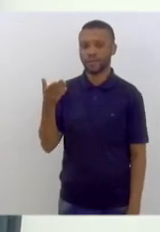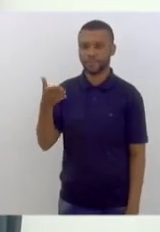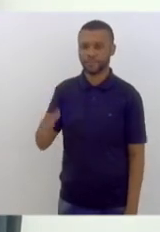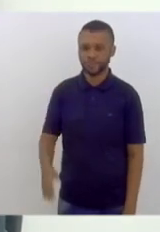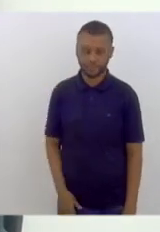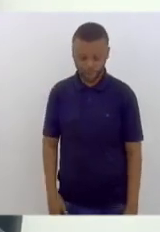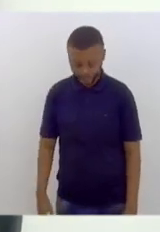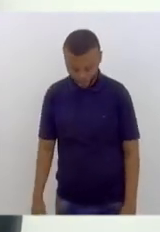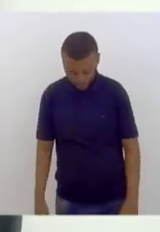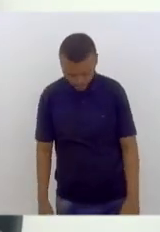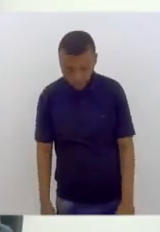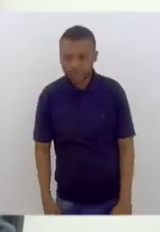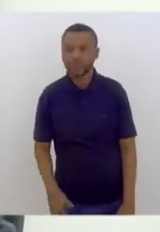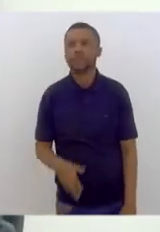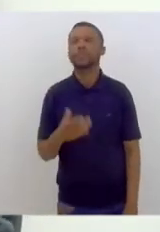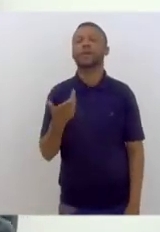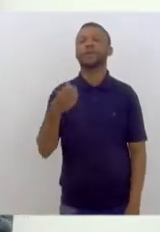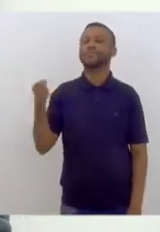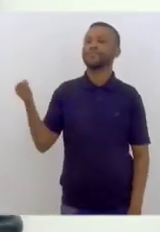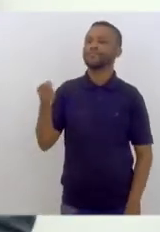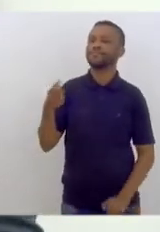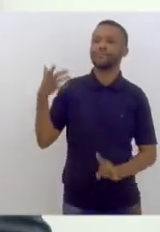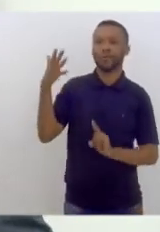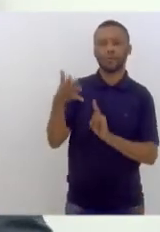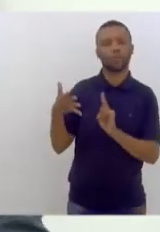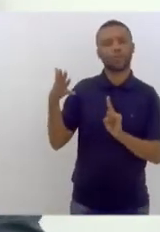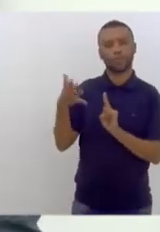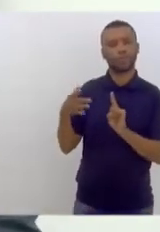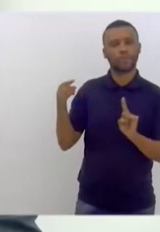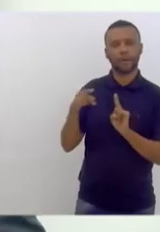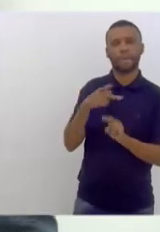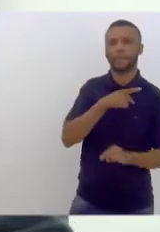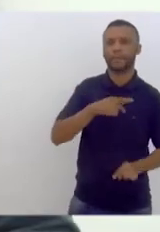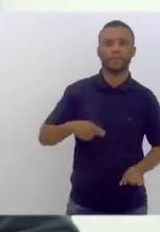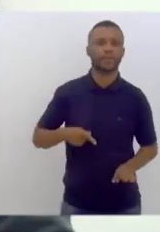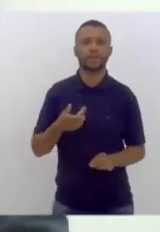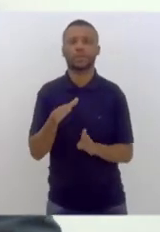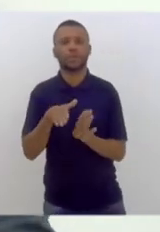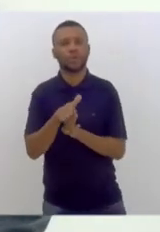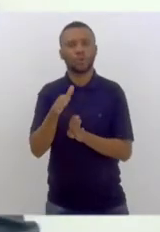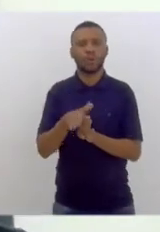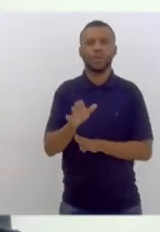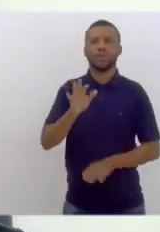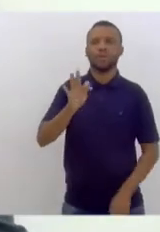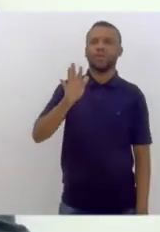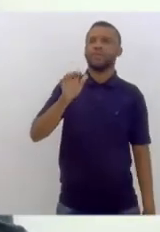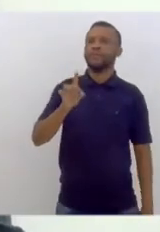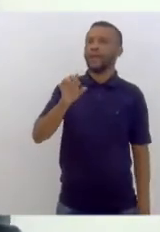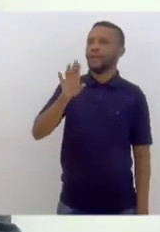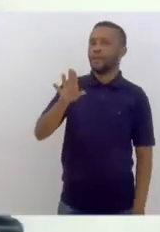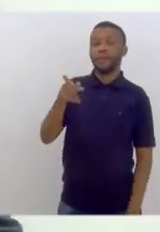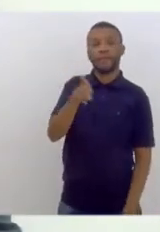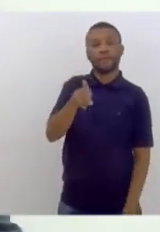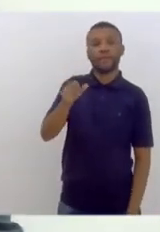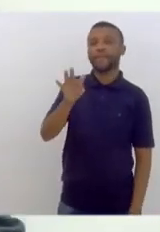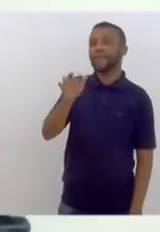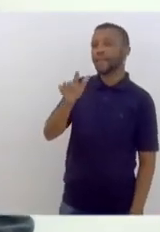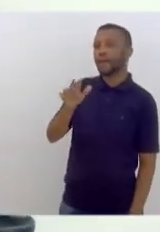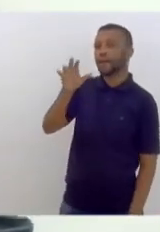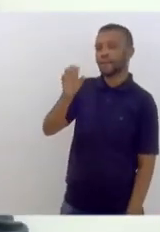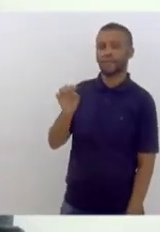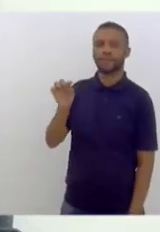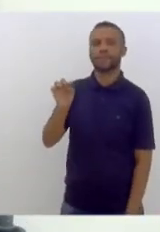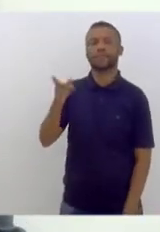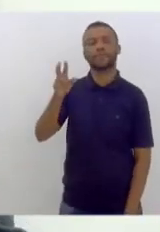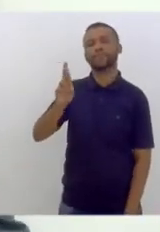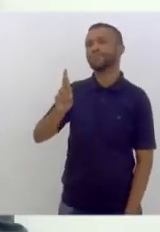Bom dia. Então, quero chamar para fazer uso da palavra agora o presidente do Conselho do Fundeb, o professor Flávio, que foi também um